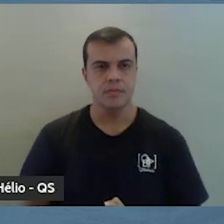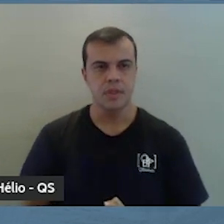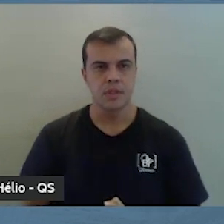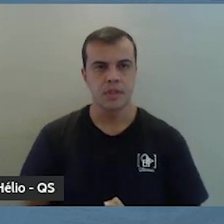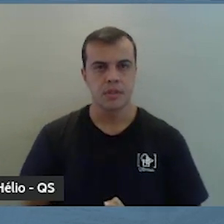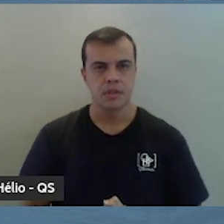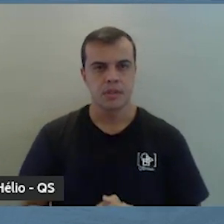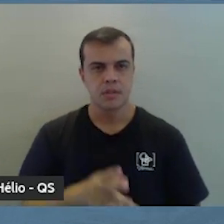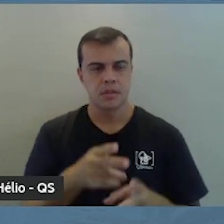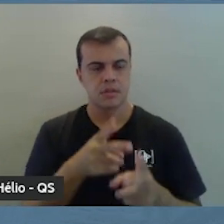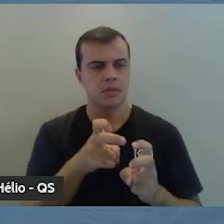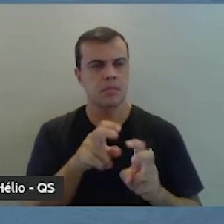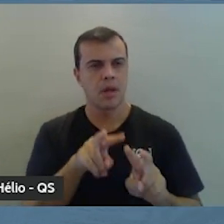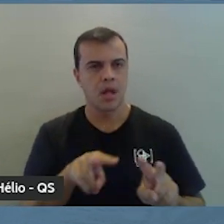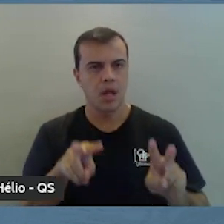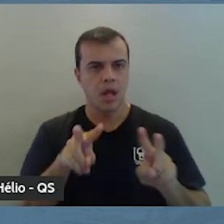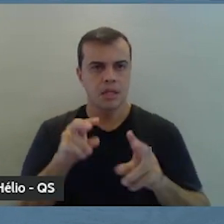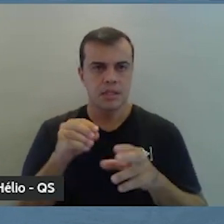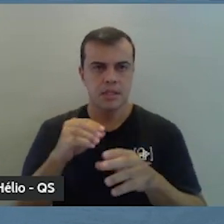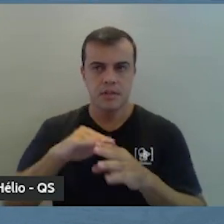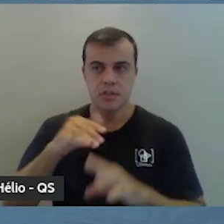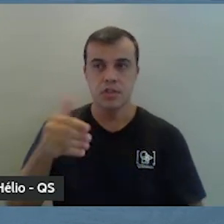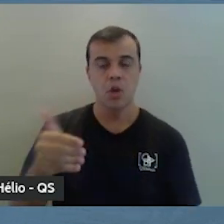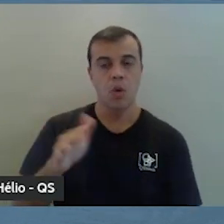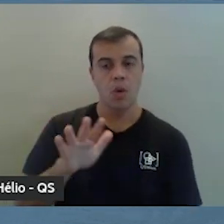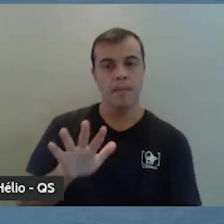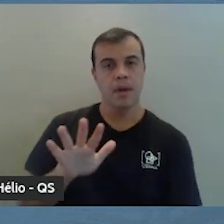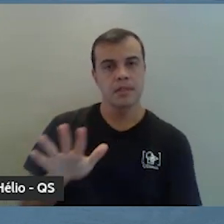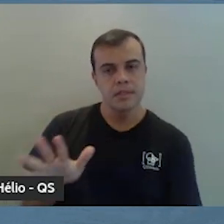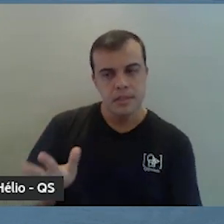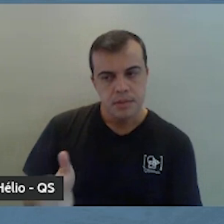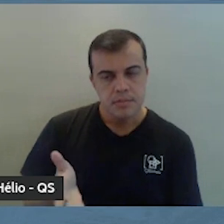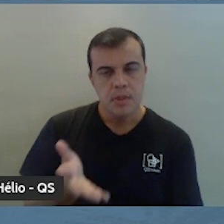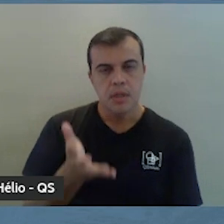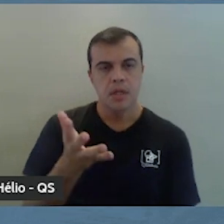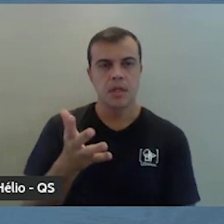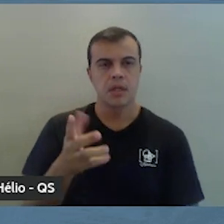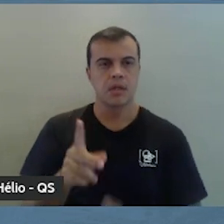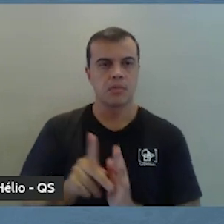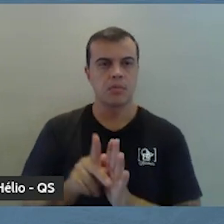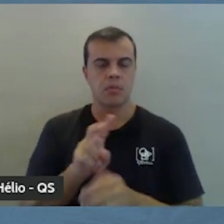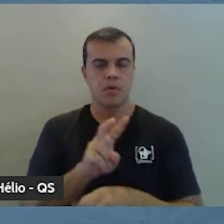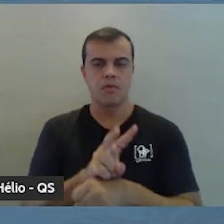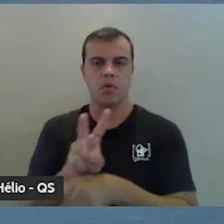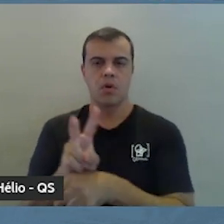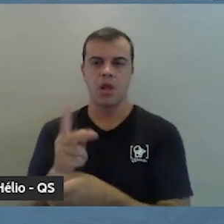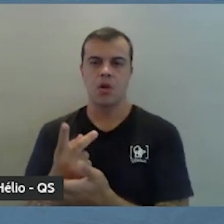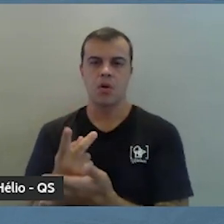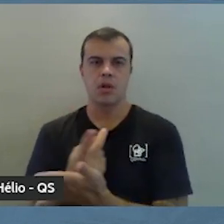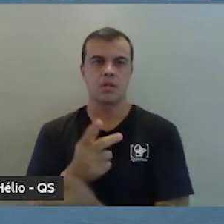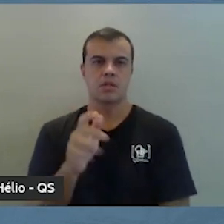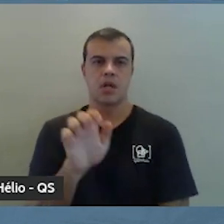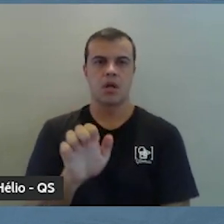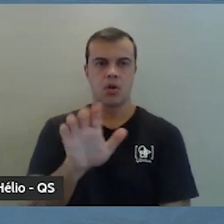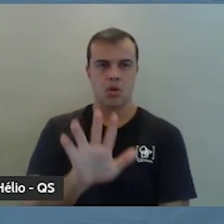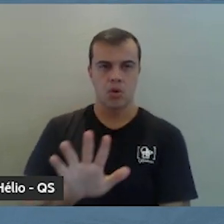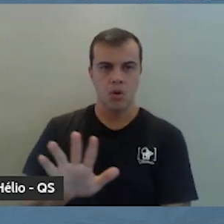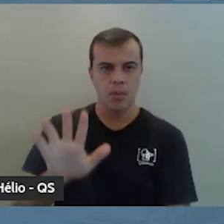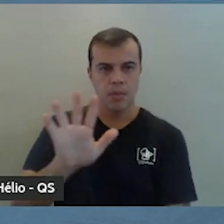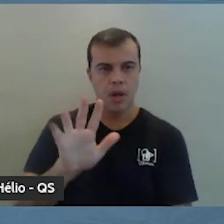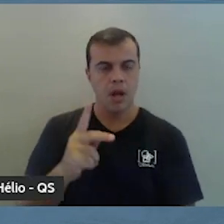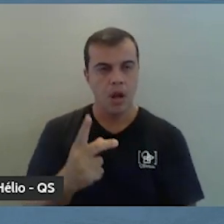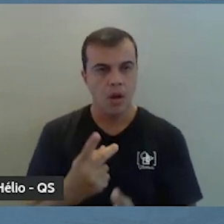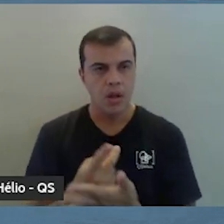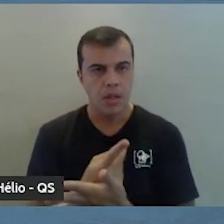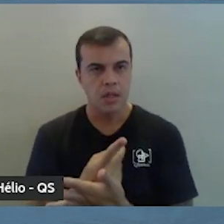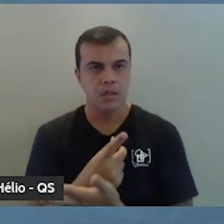estética exterior, mas ela é inspirada por movimentos de vanguarda que acontecem na Europa, movimentos de vanguarda